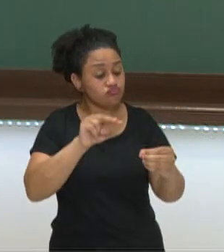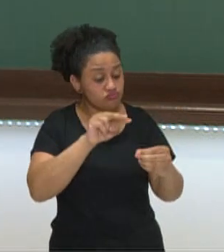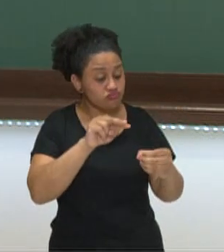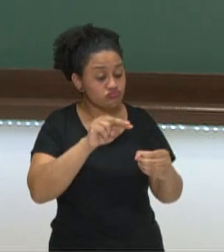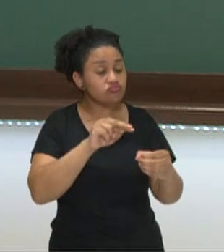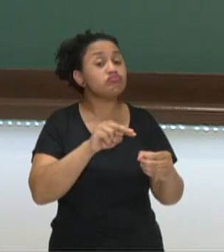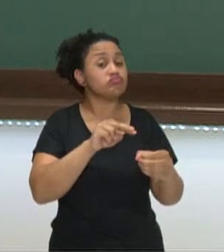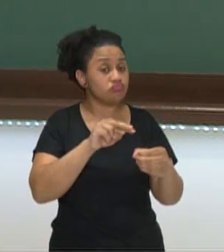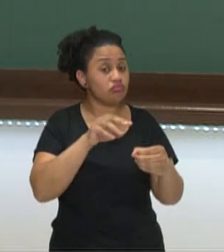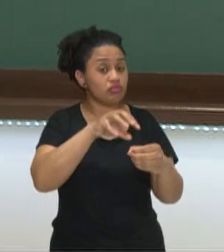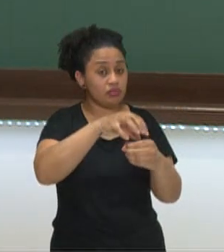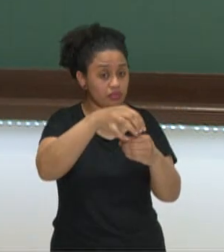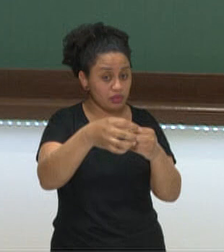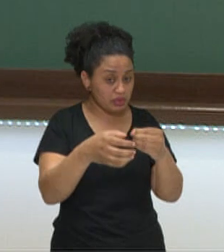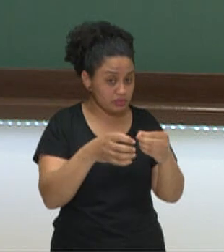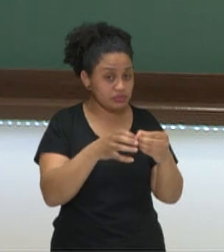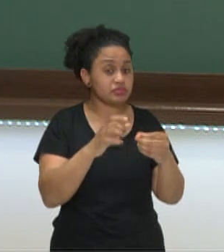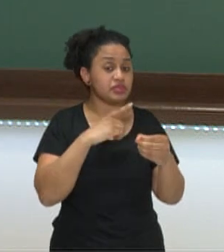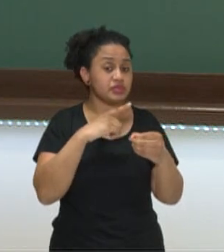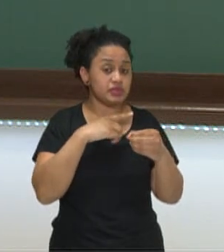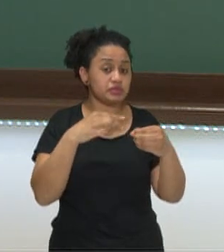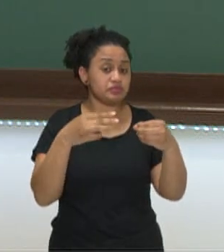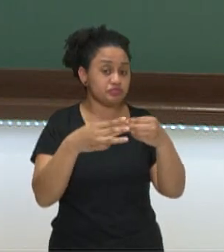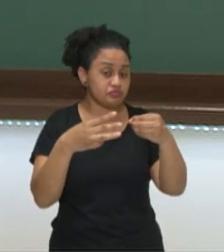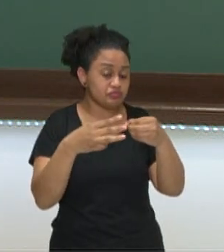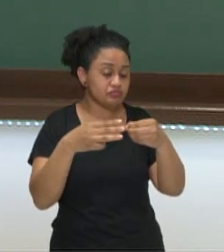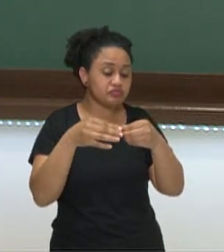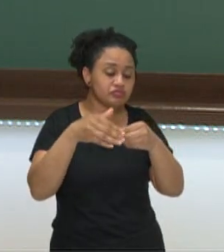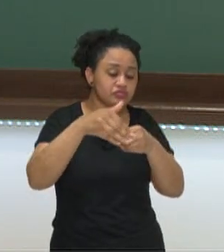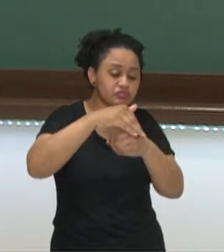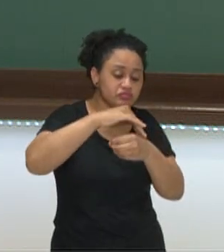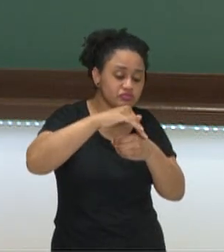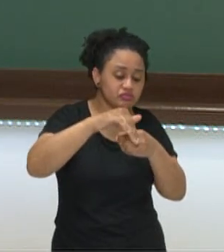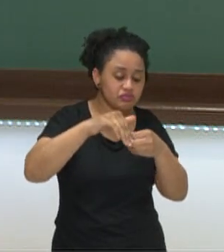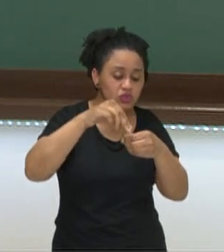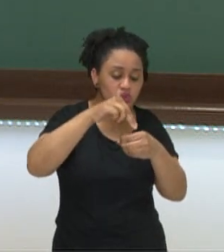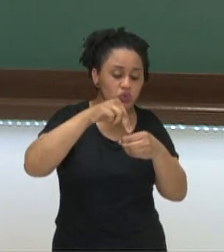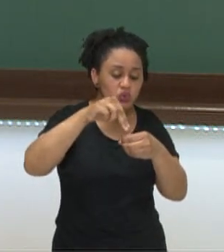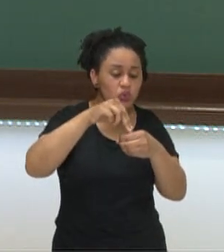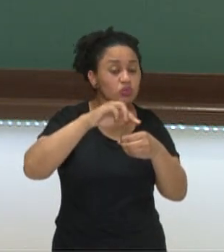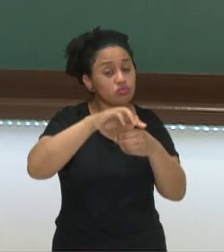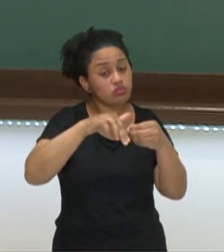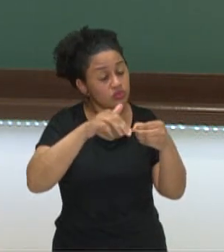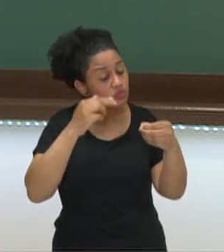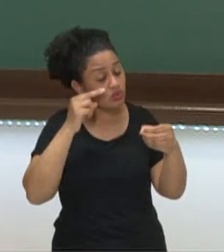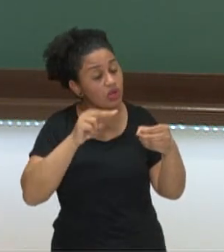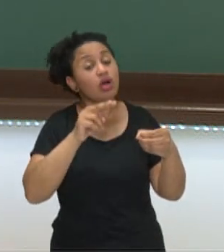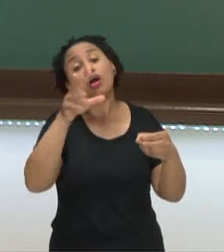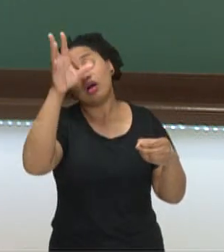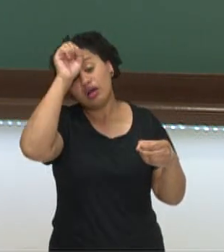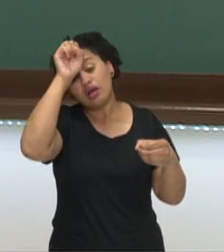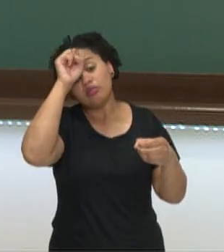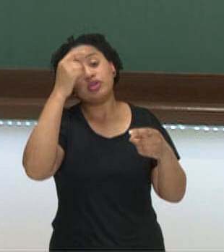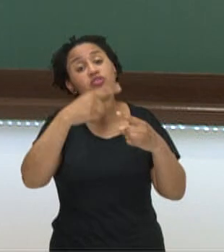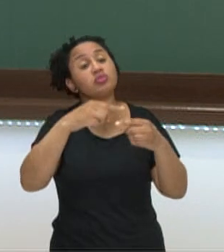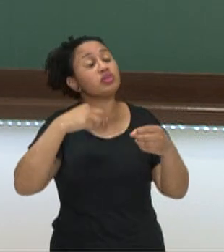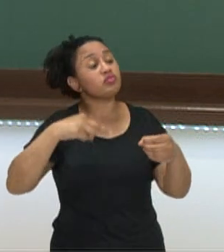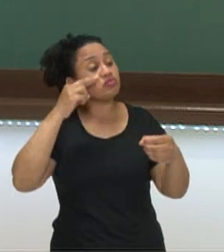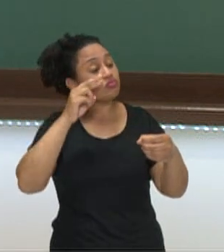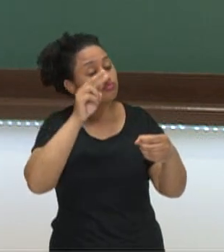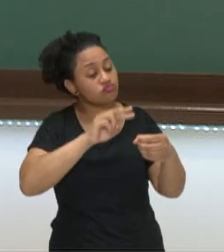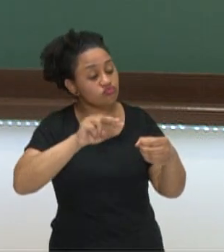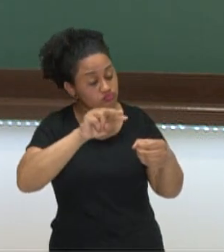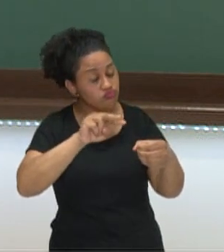né, essas partes que formam uma célula, a membrana, né, o núcleo, você aprende, porque você está vendo, porque você